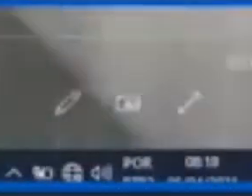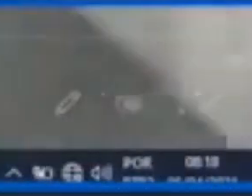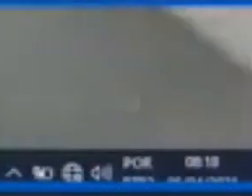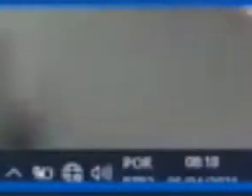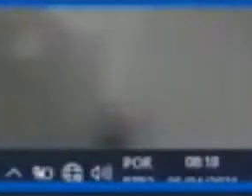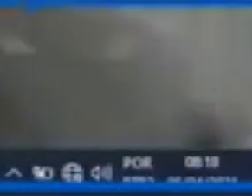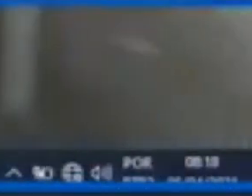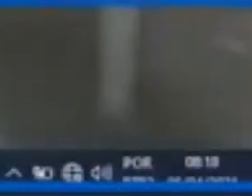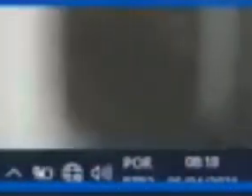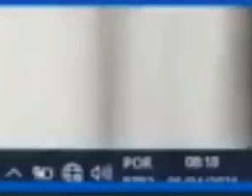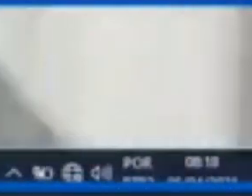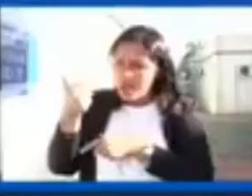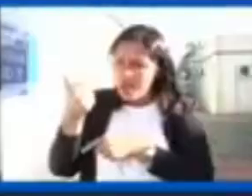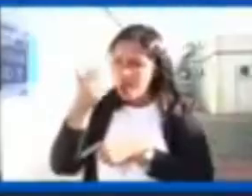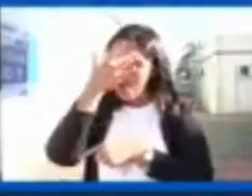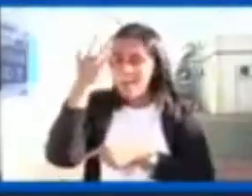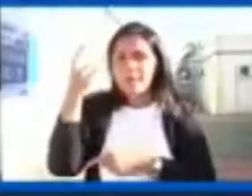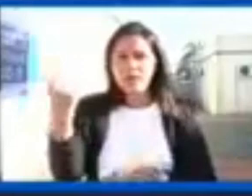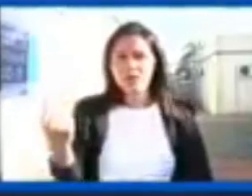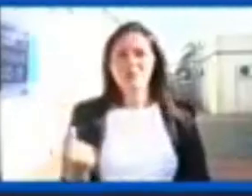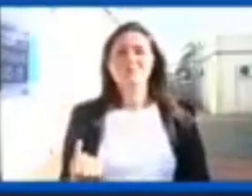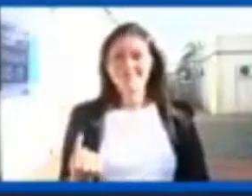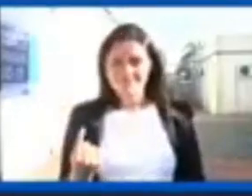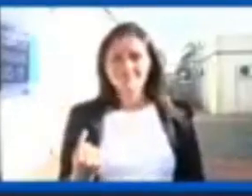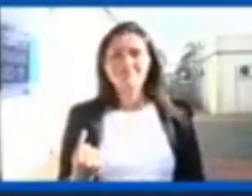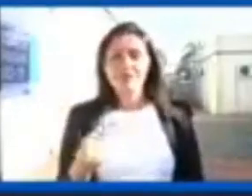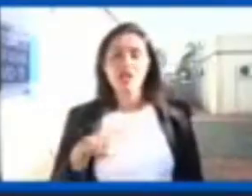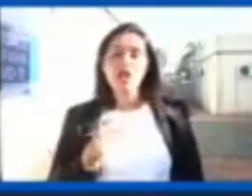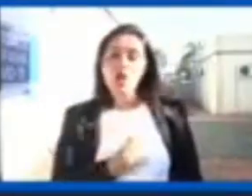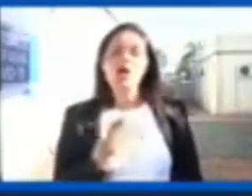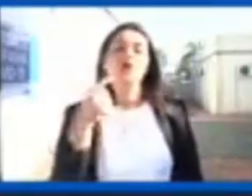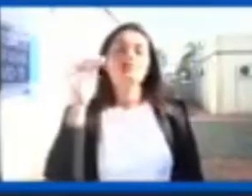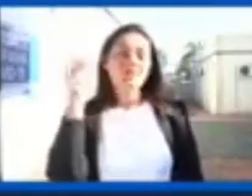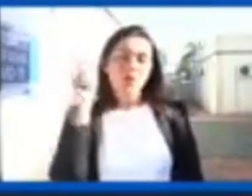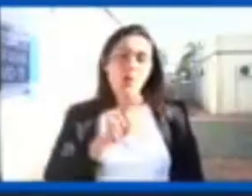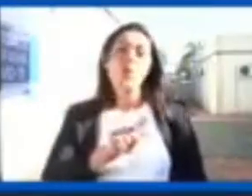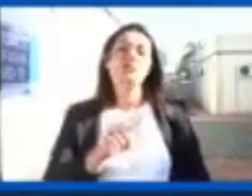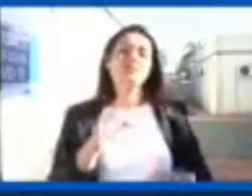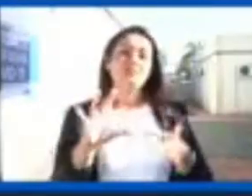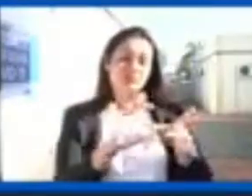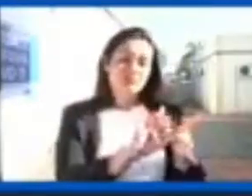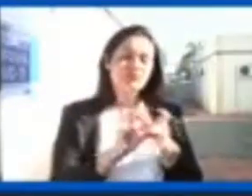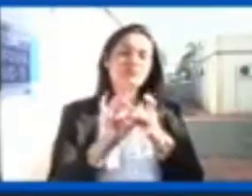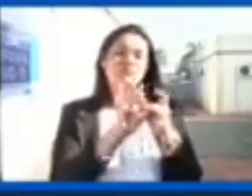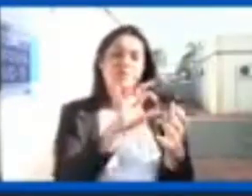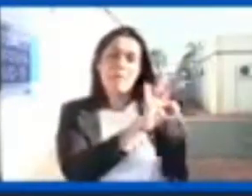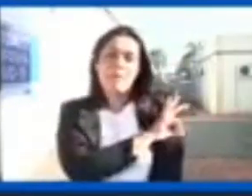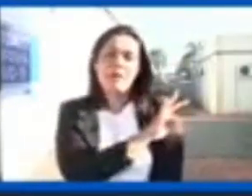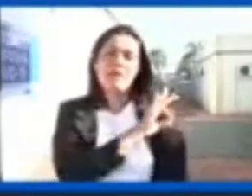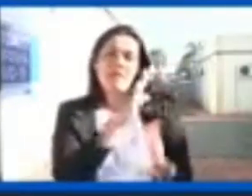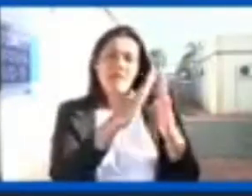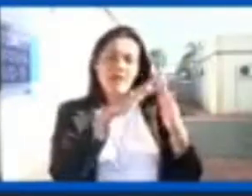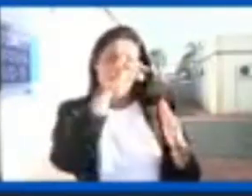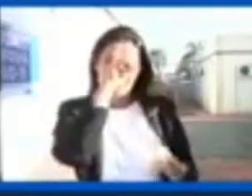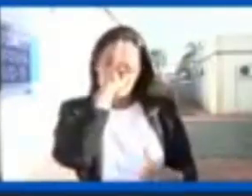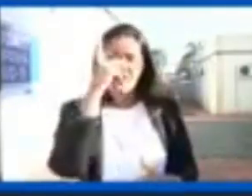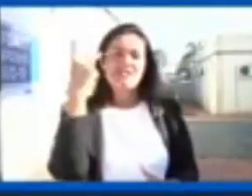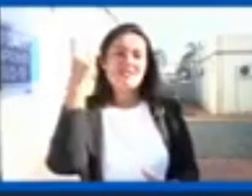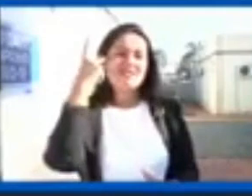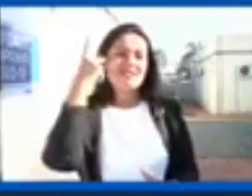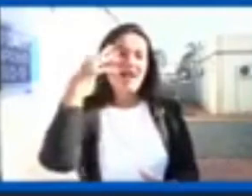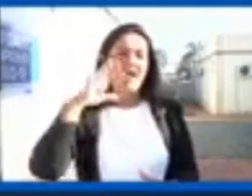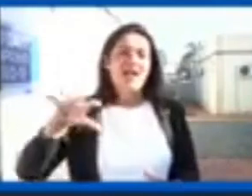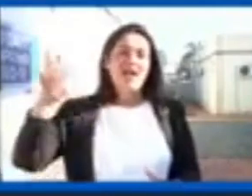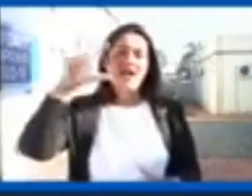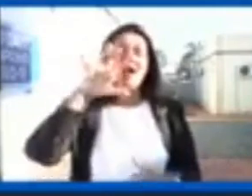da melhor forma possível e foi isso que nós conseguimos com a união da prefeitura atacar o resultado